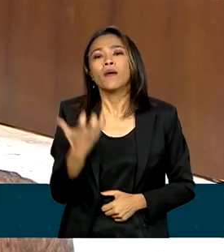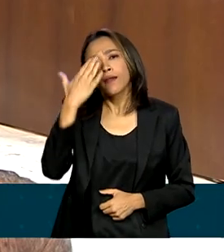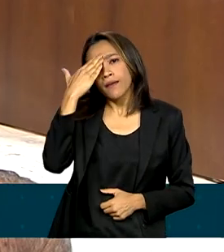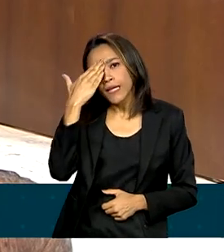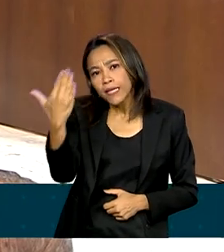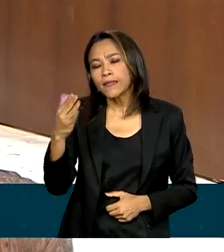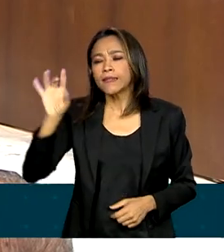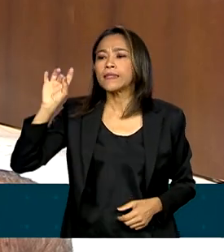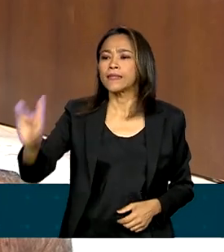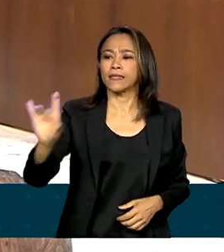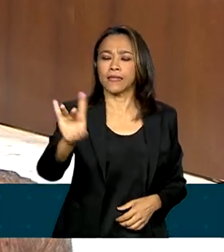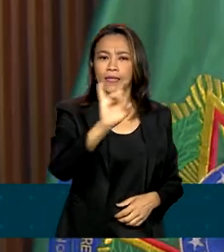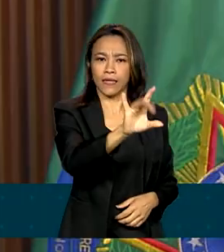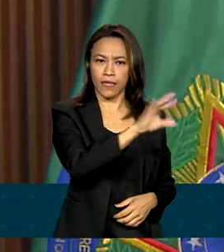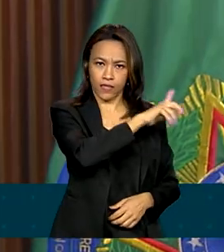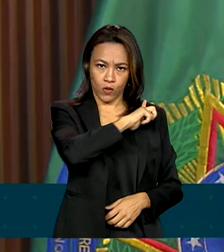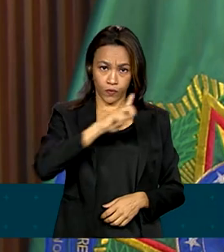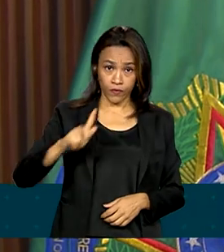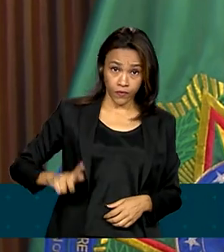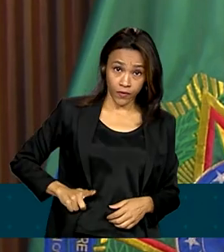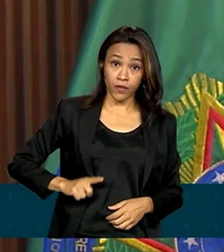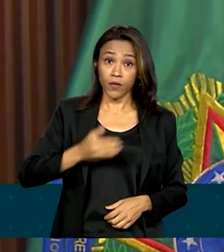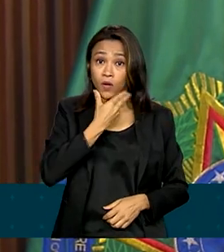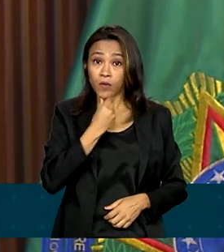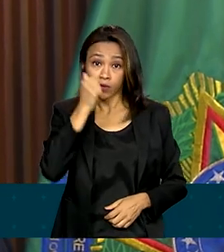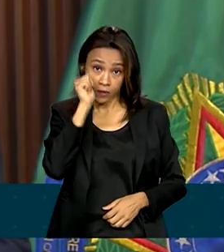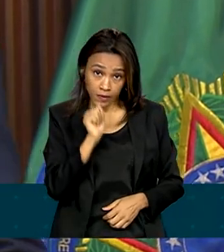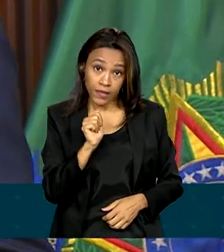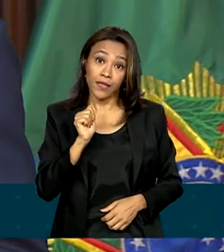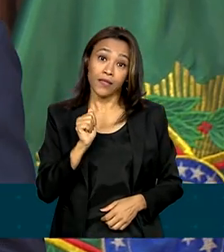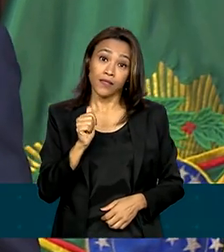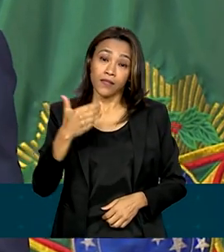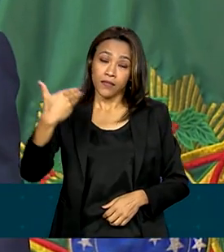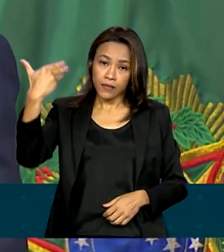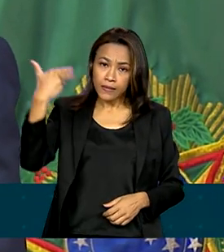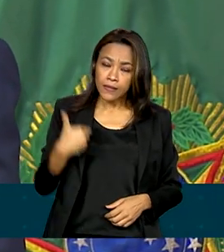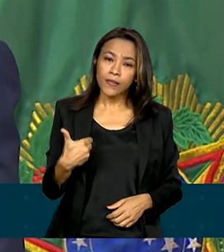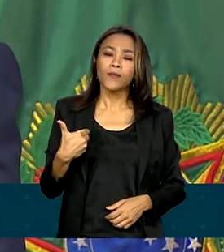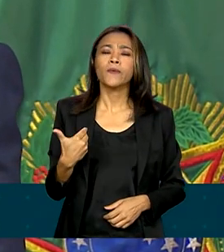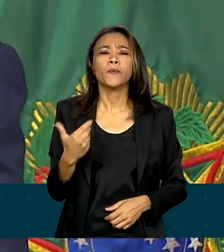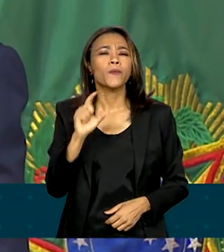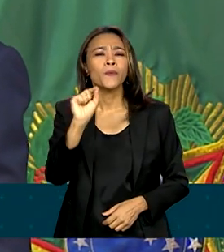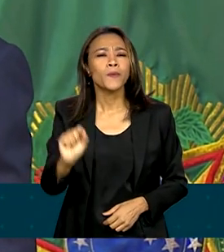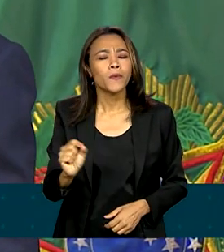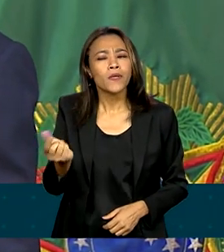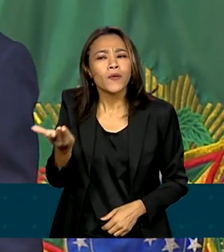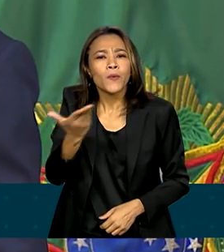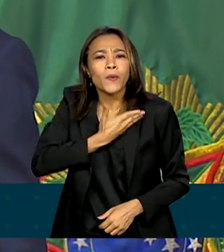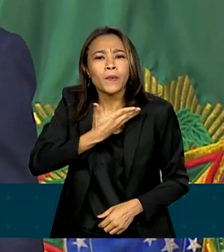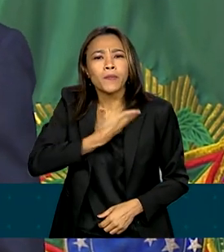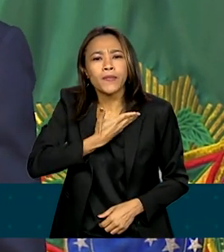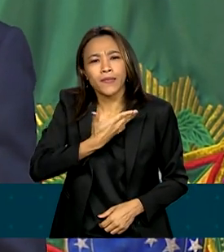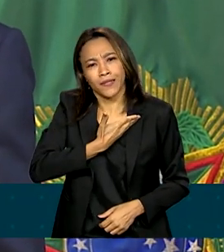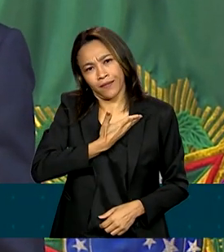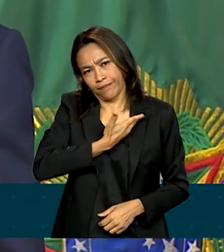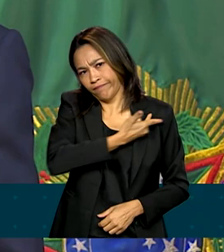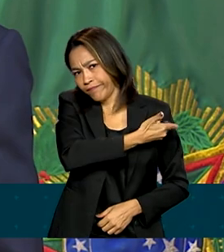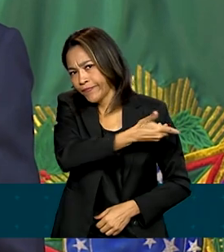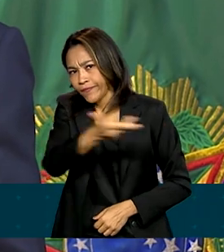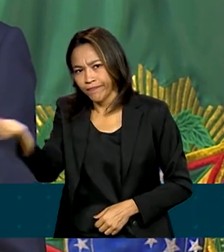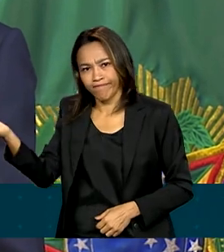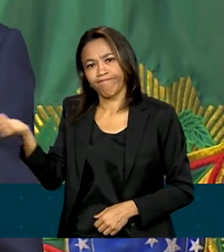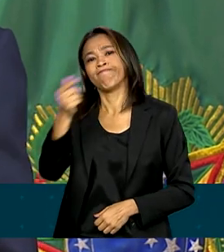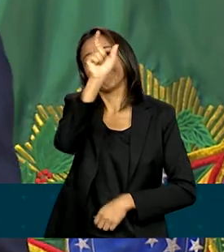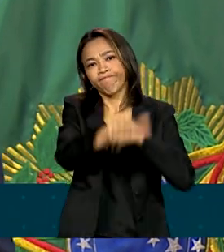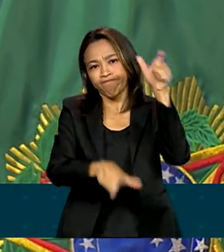cada governador, a cada governadora. Se me permitem, quero chamá-lo de companheiro, de amigos,